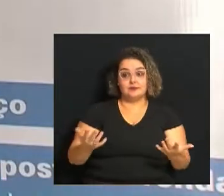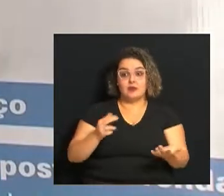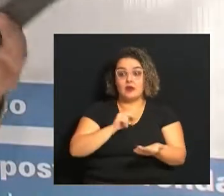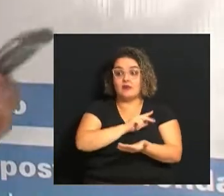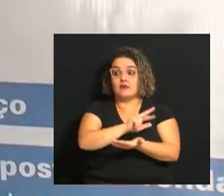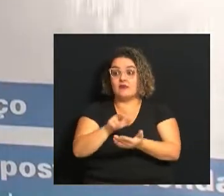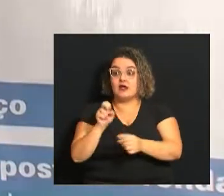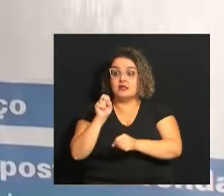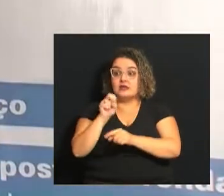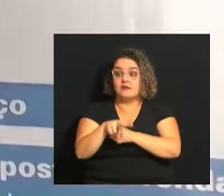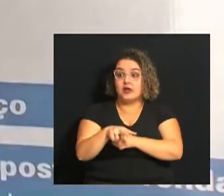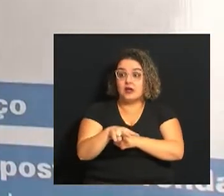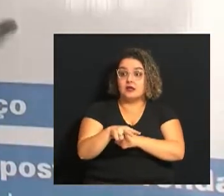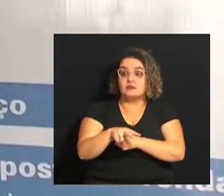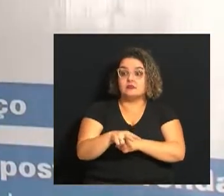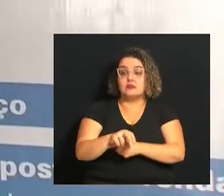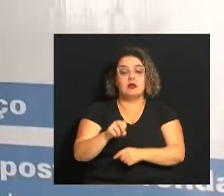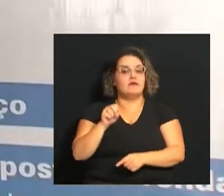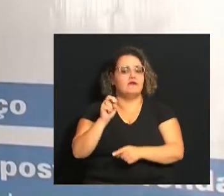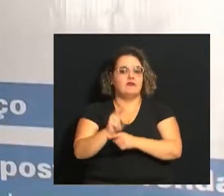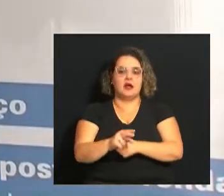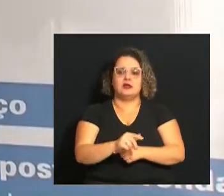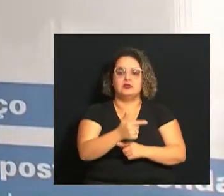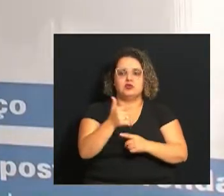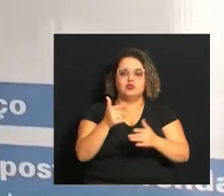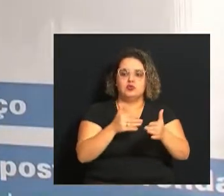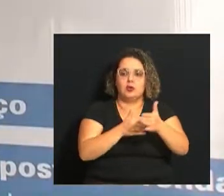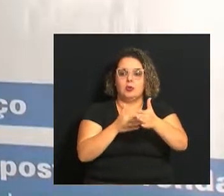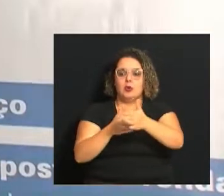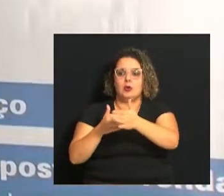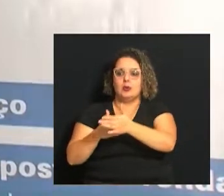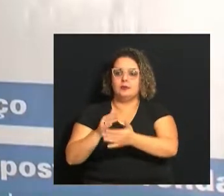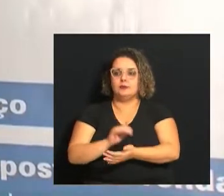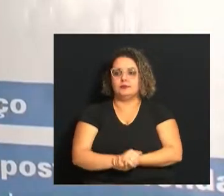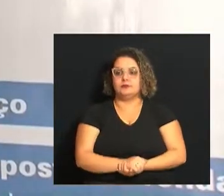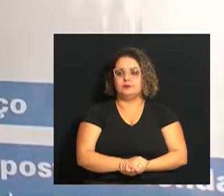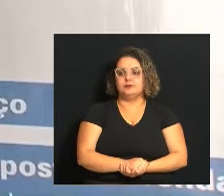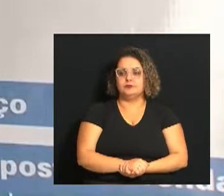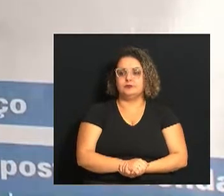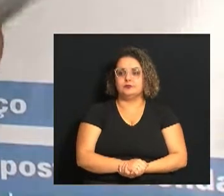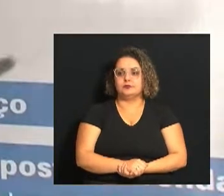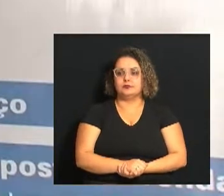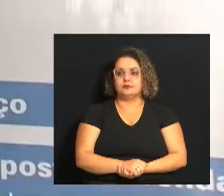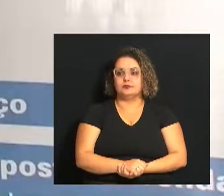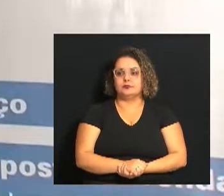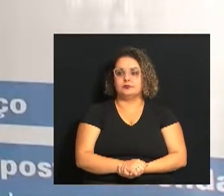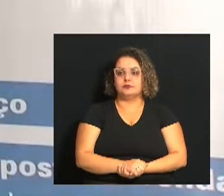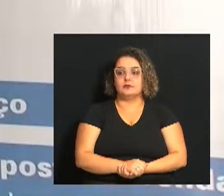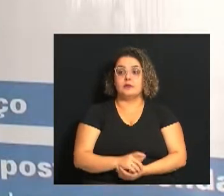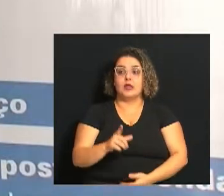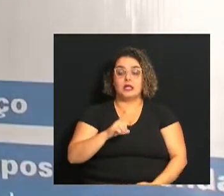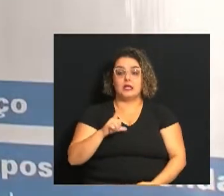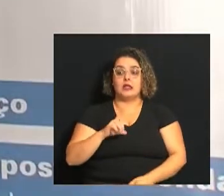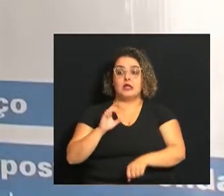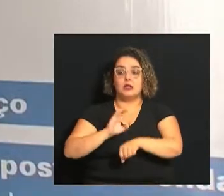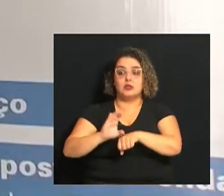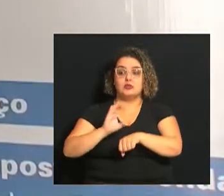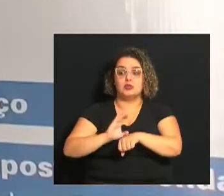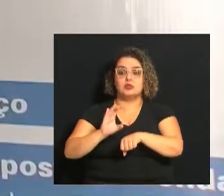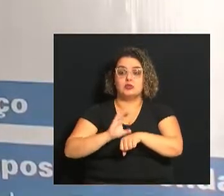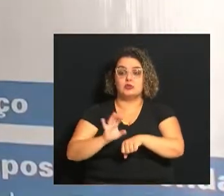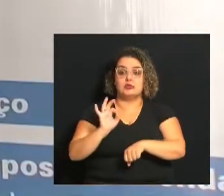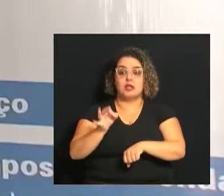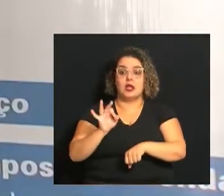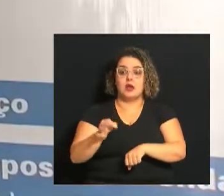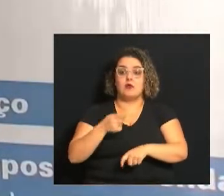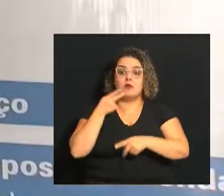online, por exemplo, são vagas limitadas, não é? 800 vagas aí, tem também os cursos especiais, como você